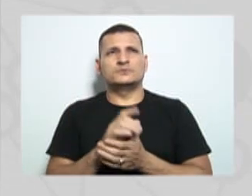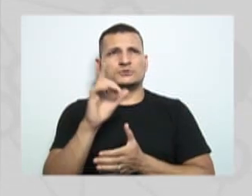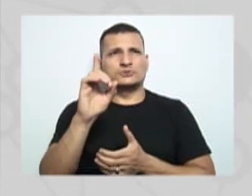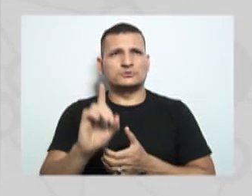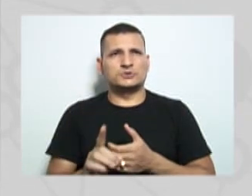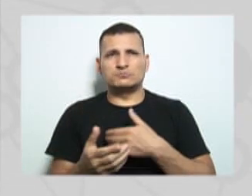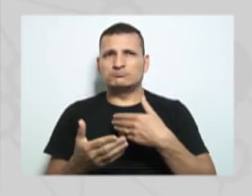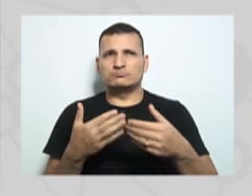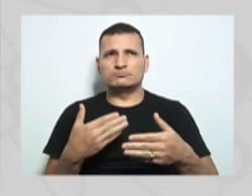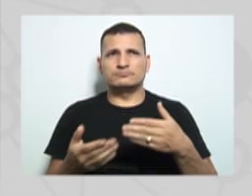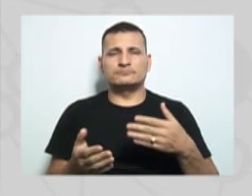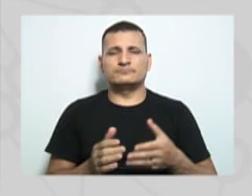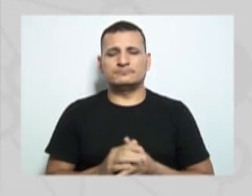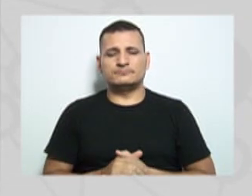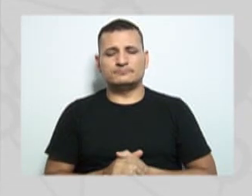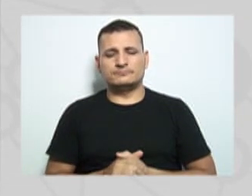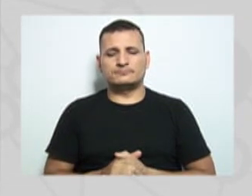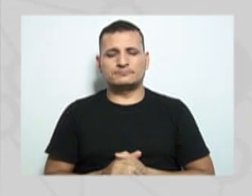natureza.